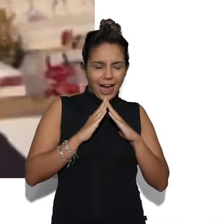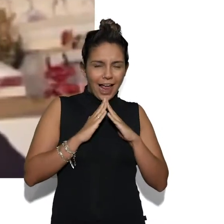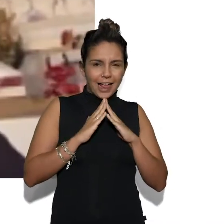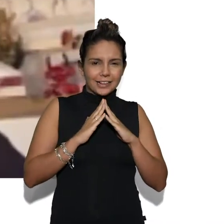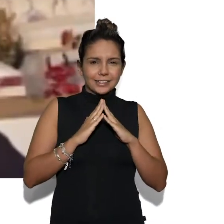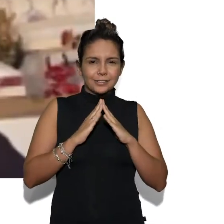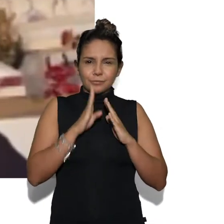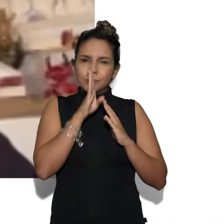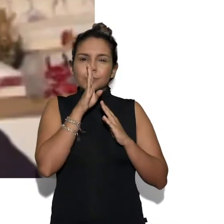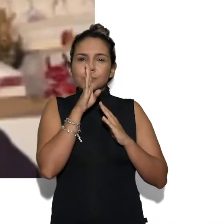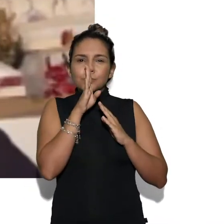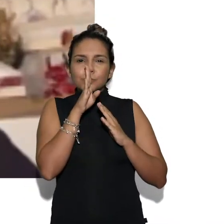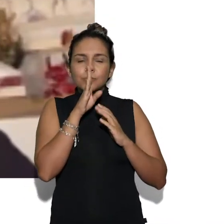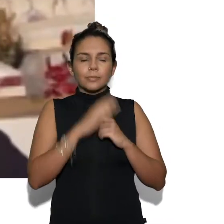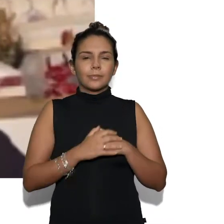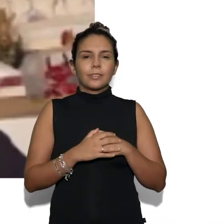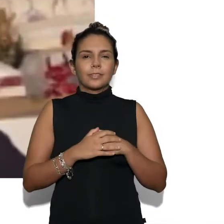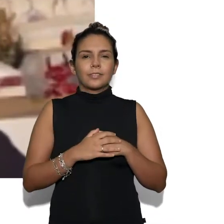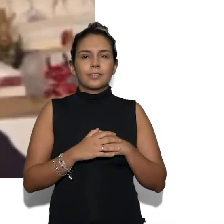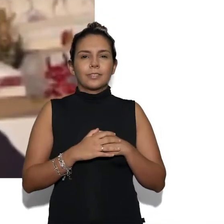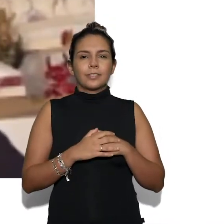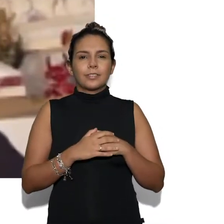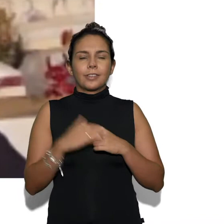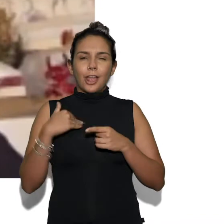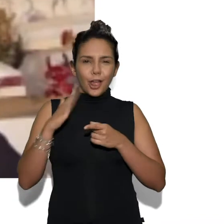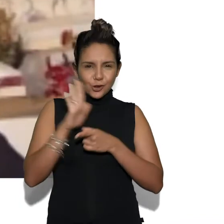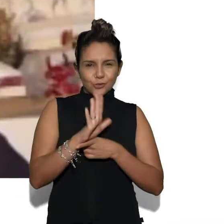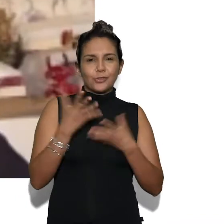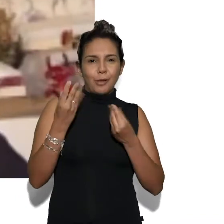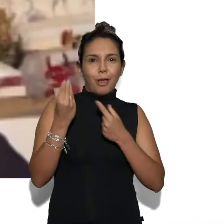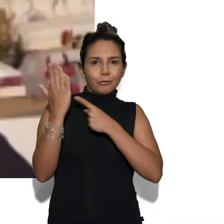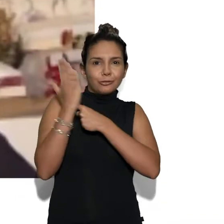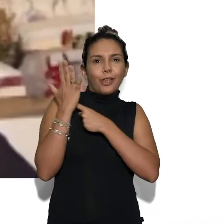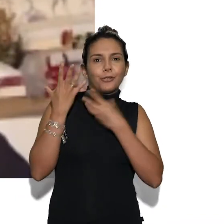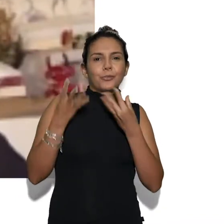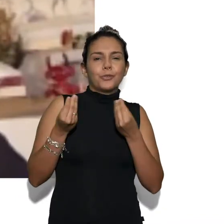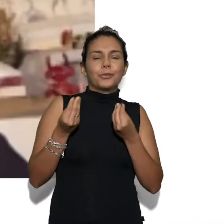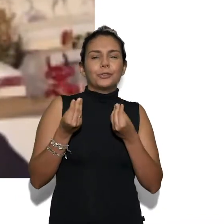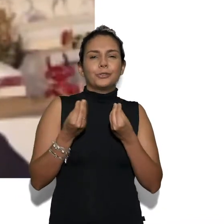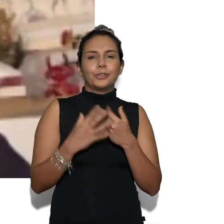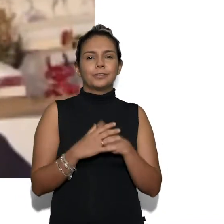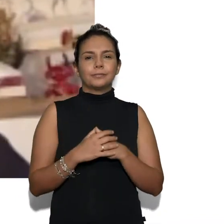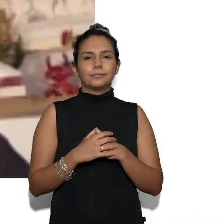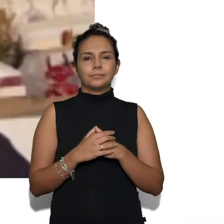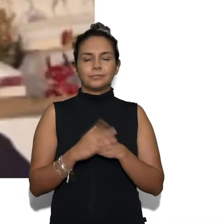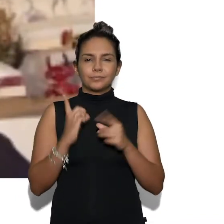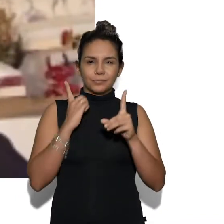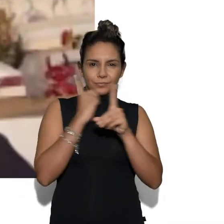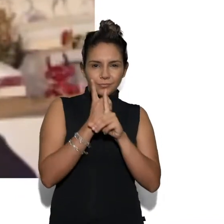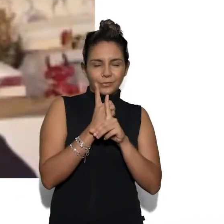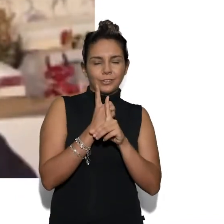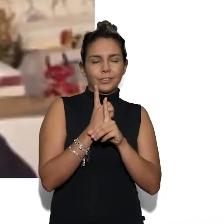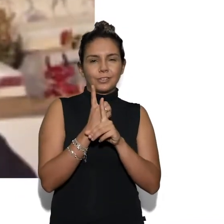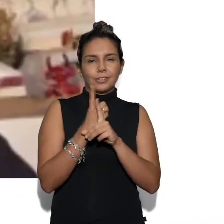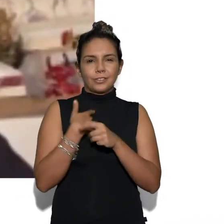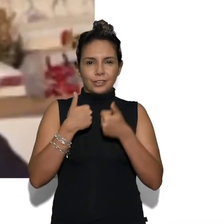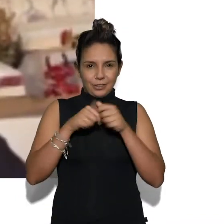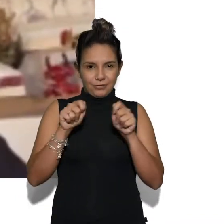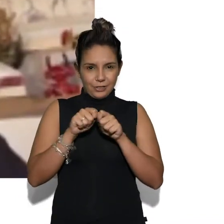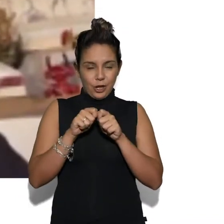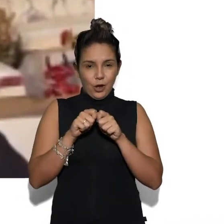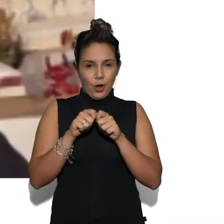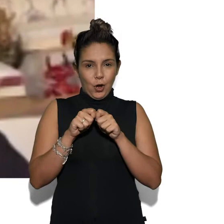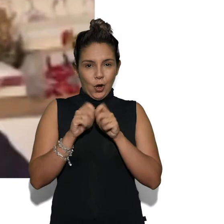podido ficar aqui quieto, a pandemia tem-me ajudado muito a encontrar. Eu estive fazendo